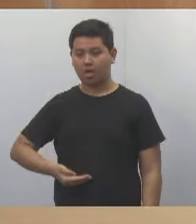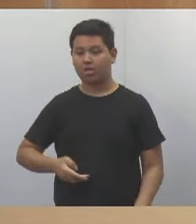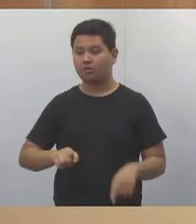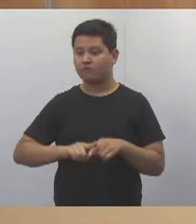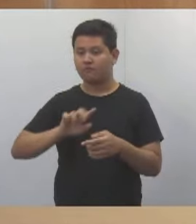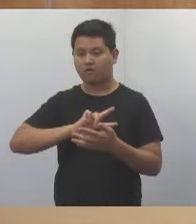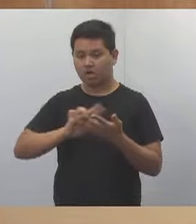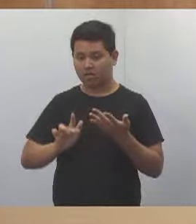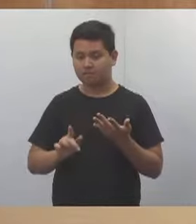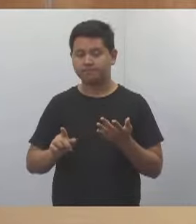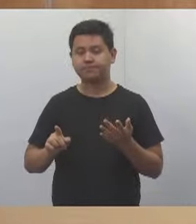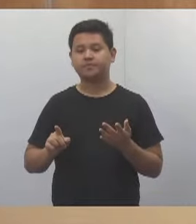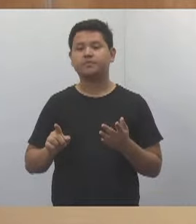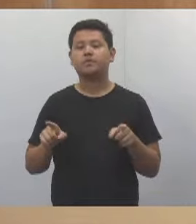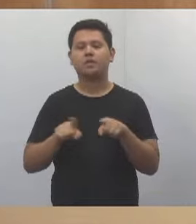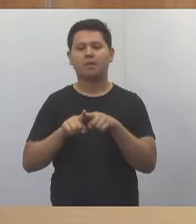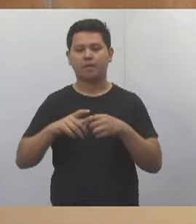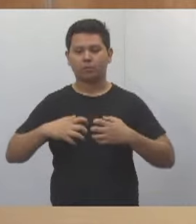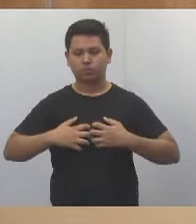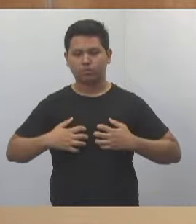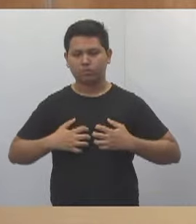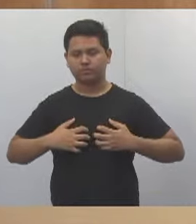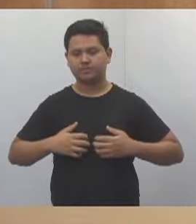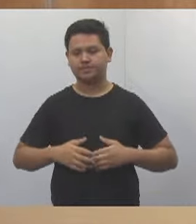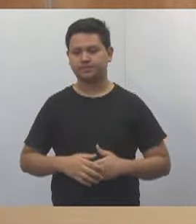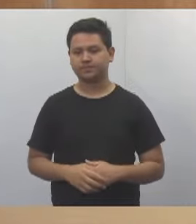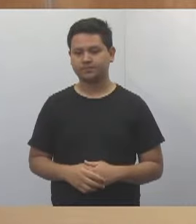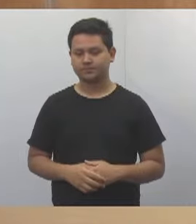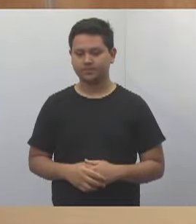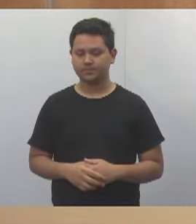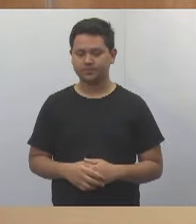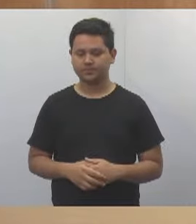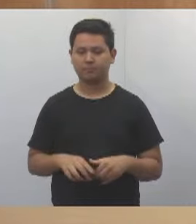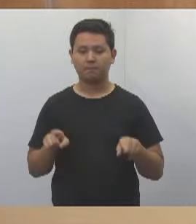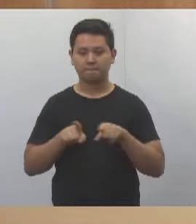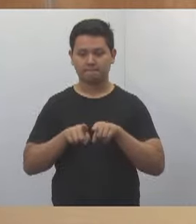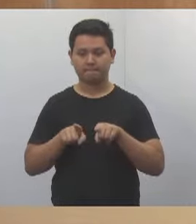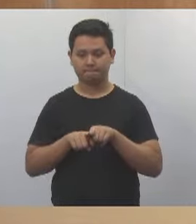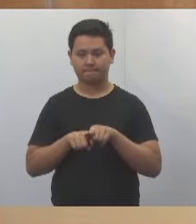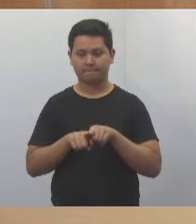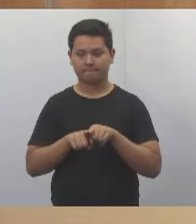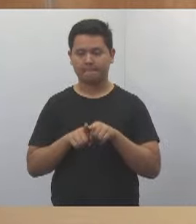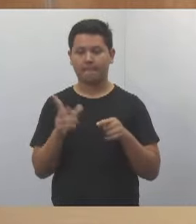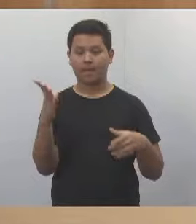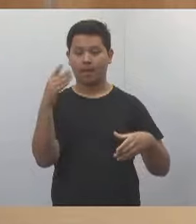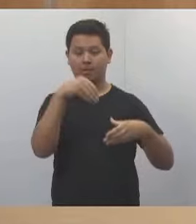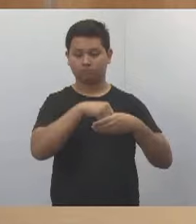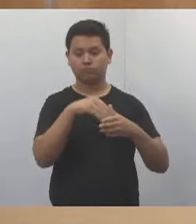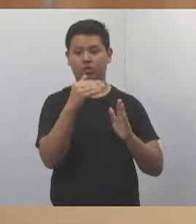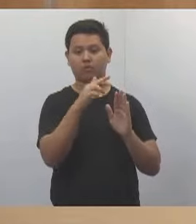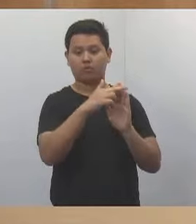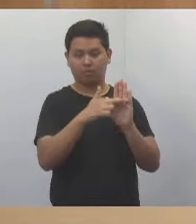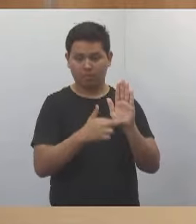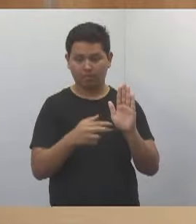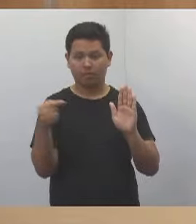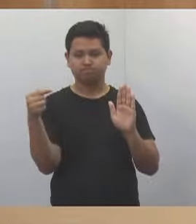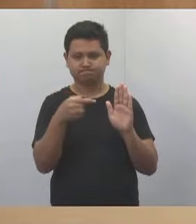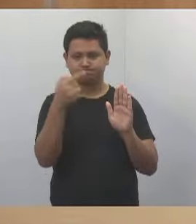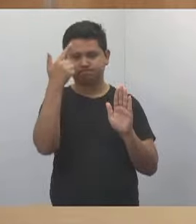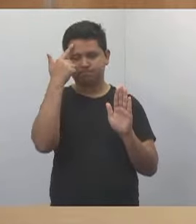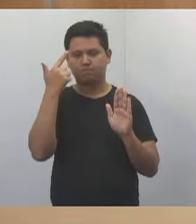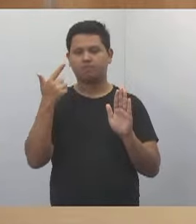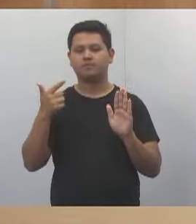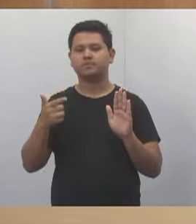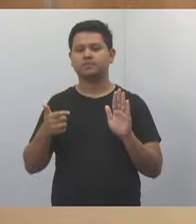lactantes, bem como dos animais. Além disso, a implementação dessa medida como norma